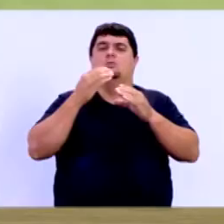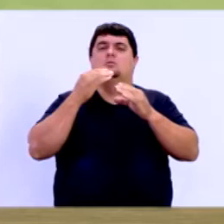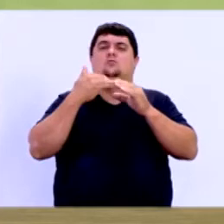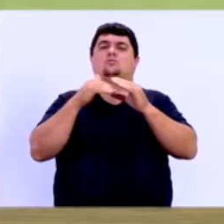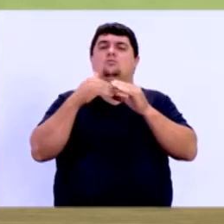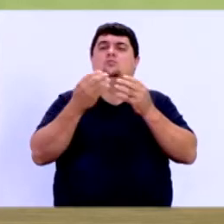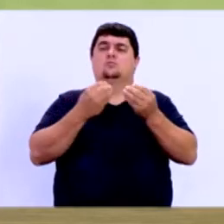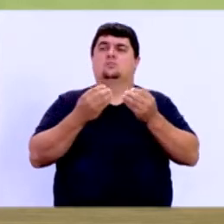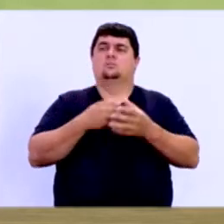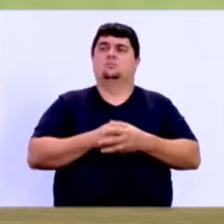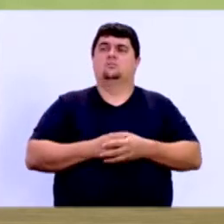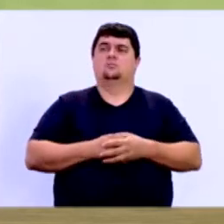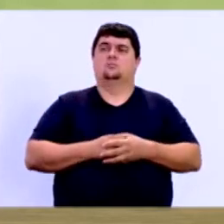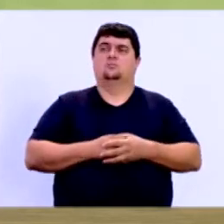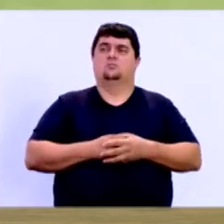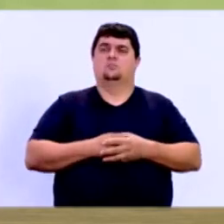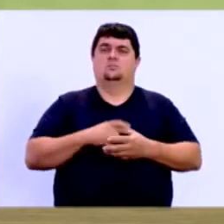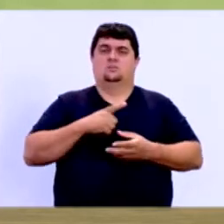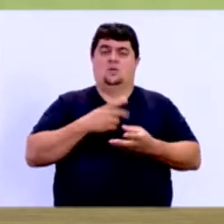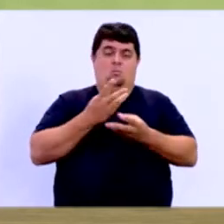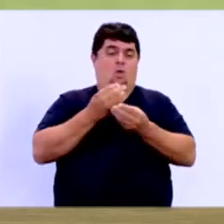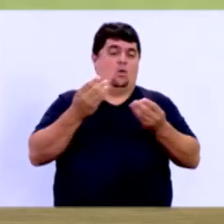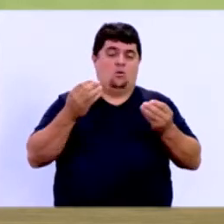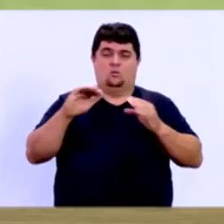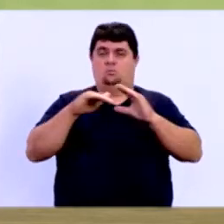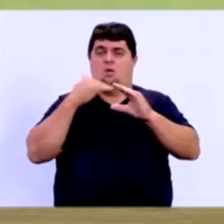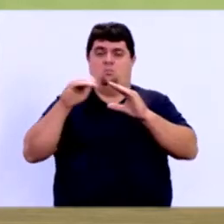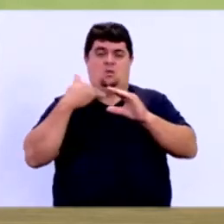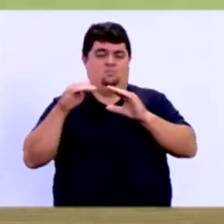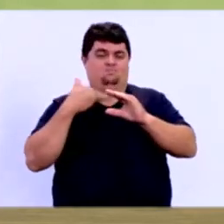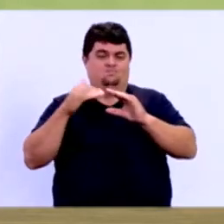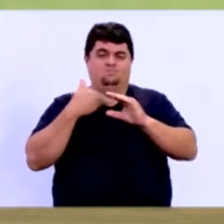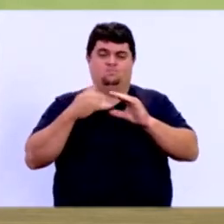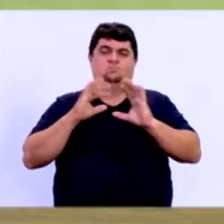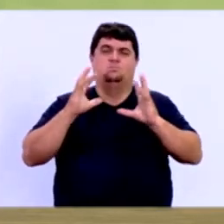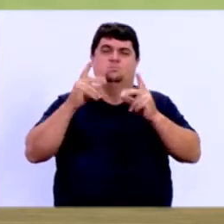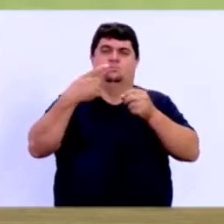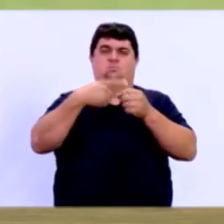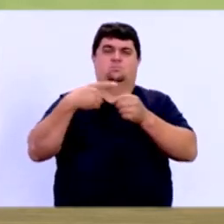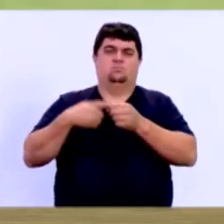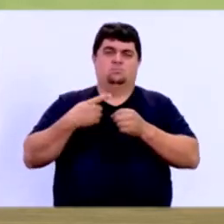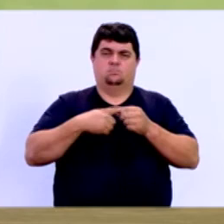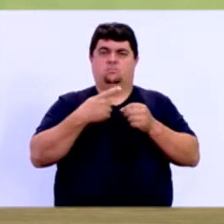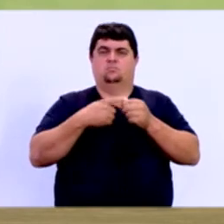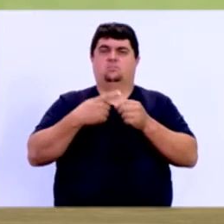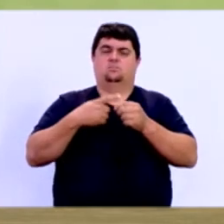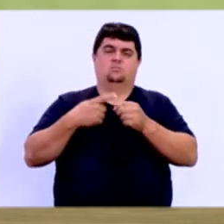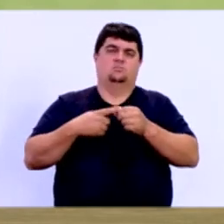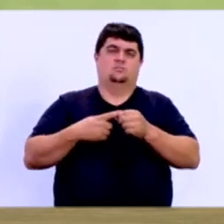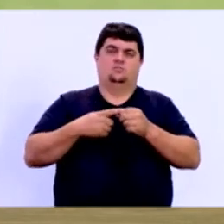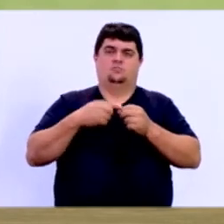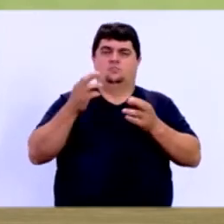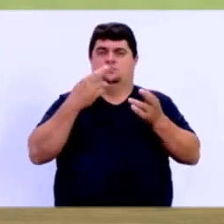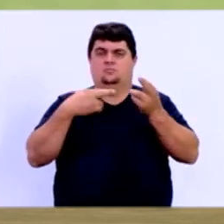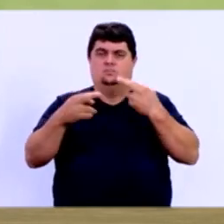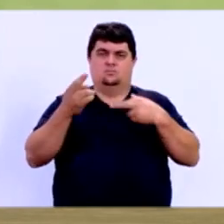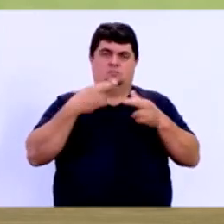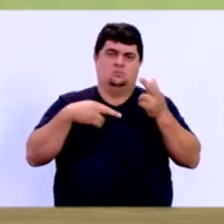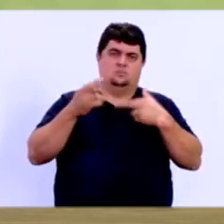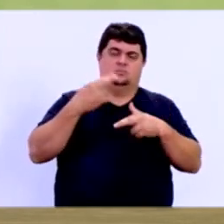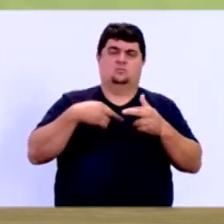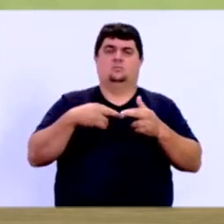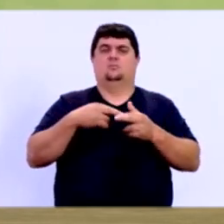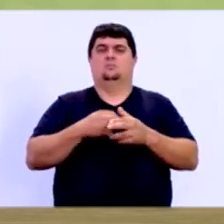Igor? O nosso chat está bem movimentado, né? O pessoal aqui de todos os polos participando bastante, dando, né,